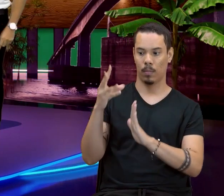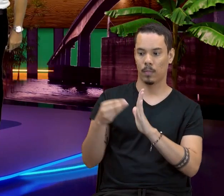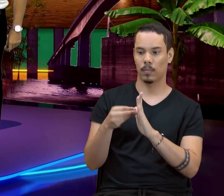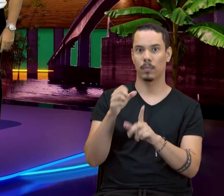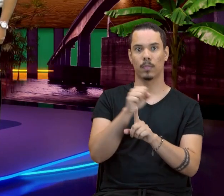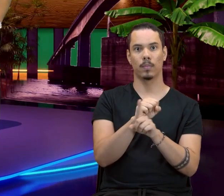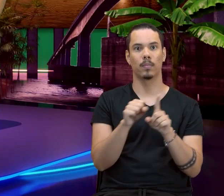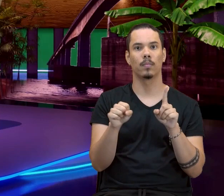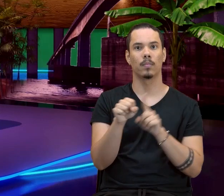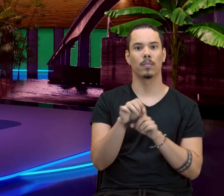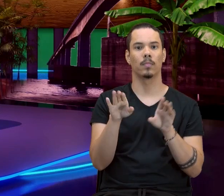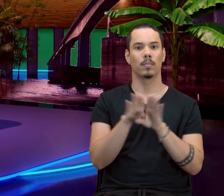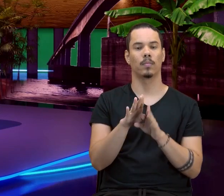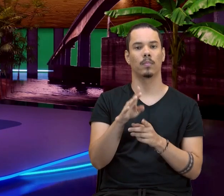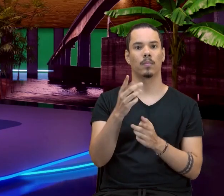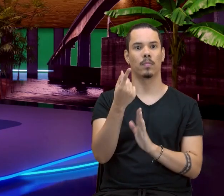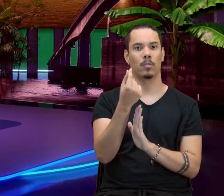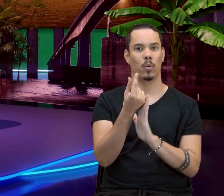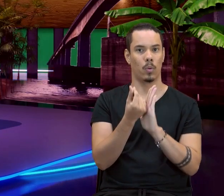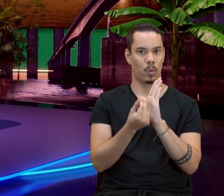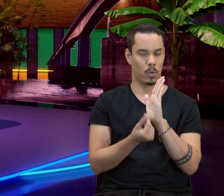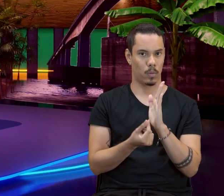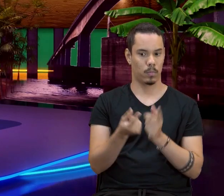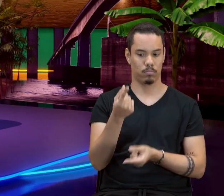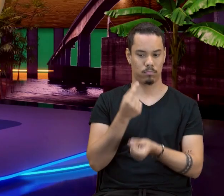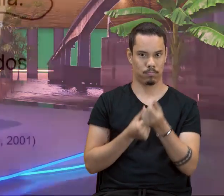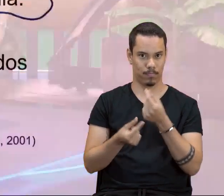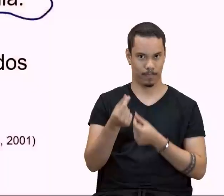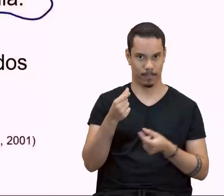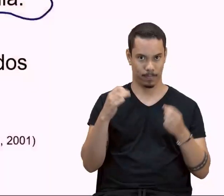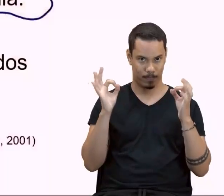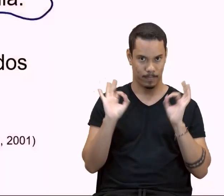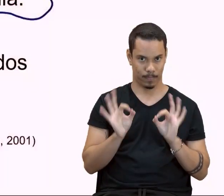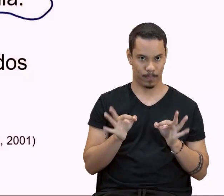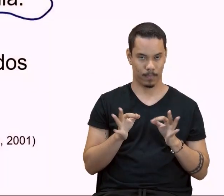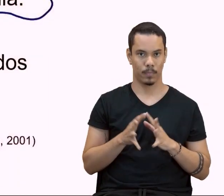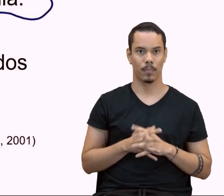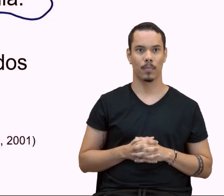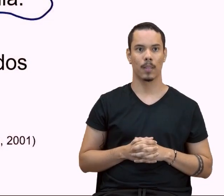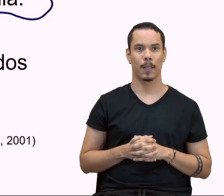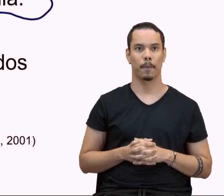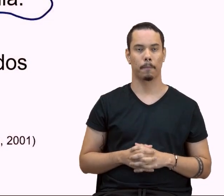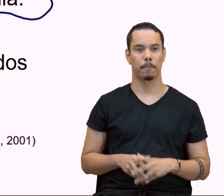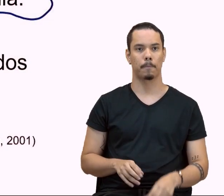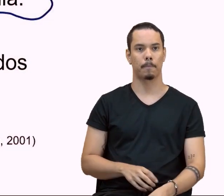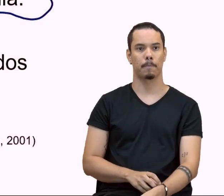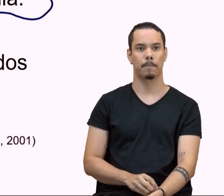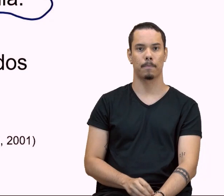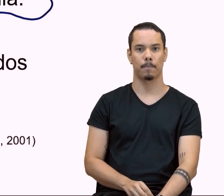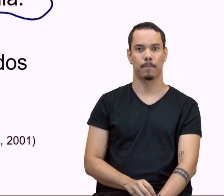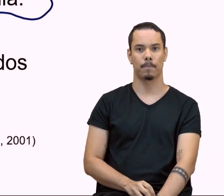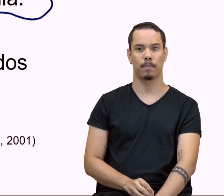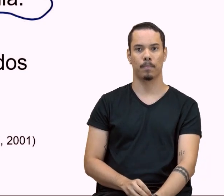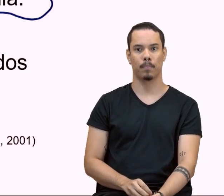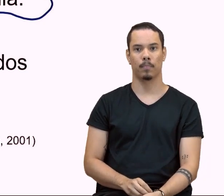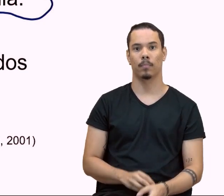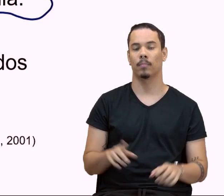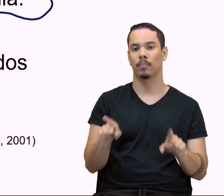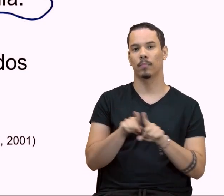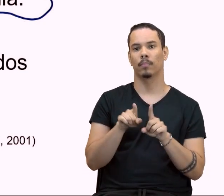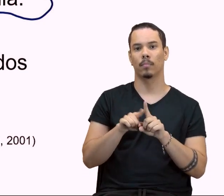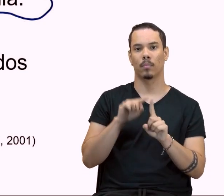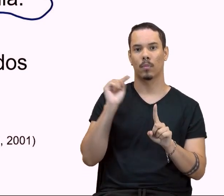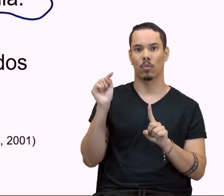social e o econômico. Certo? Perfeito. Vamos lá. Bora, galera. Continuando. E também o objetivo dele era recuperar